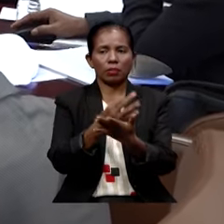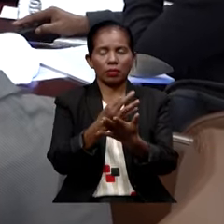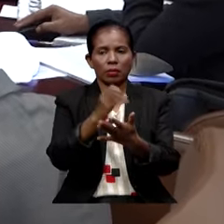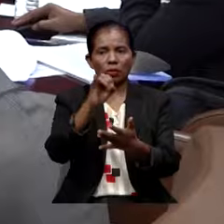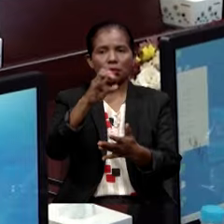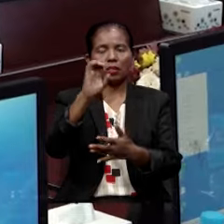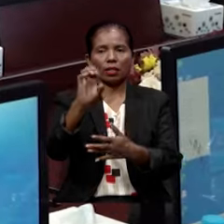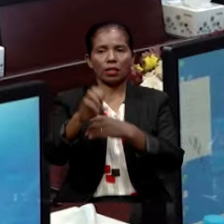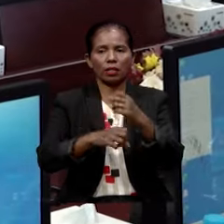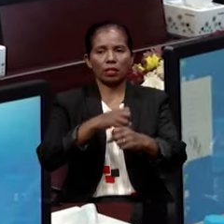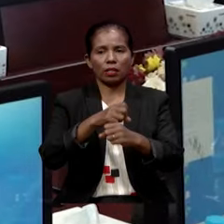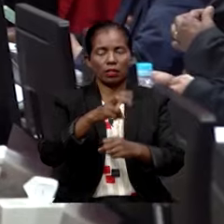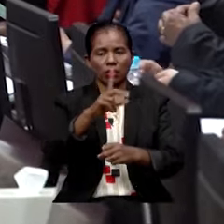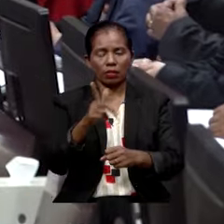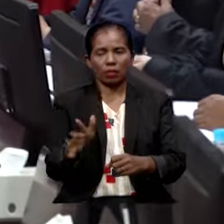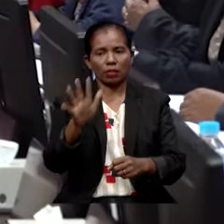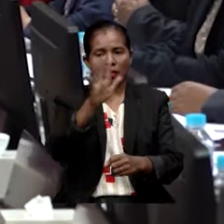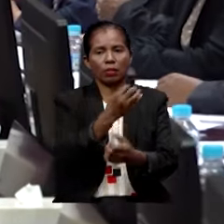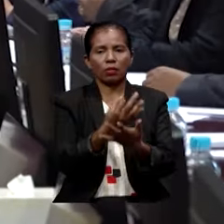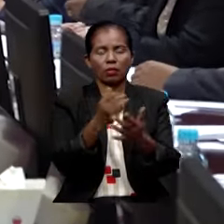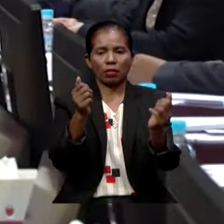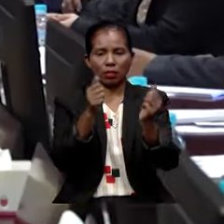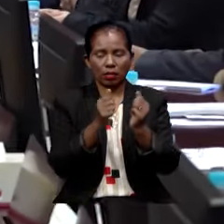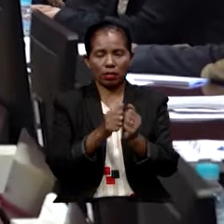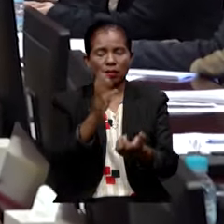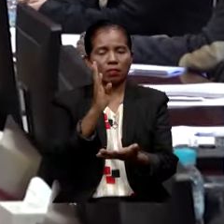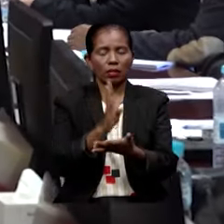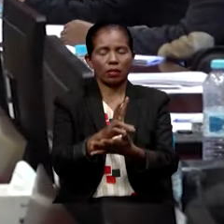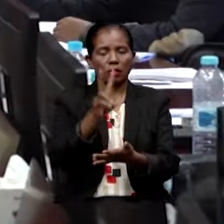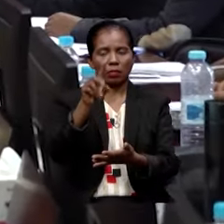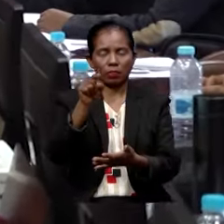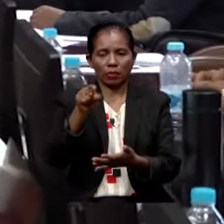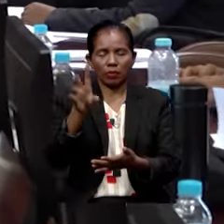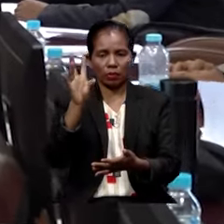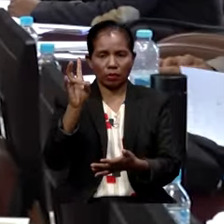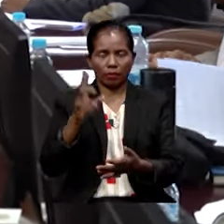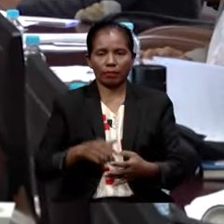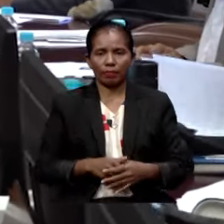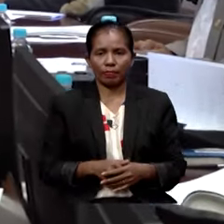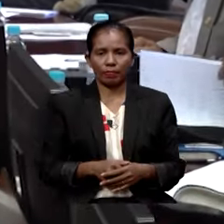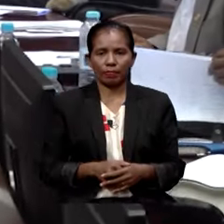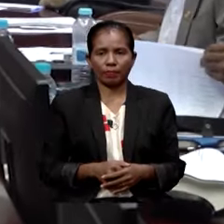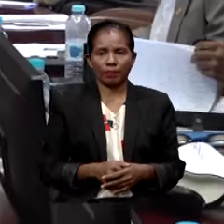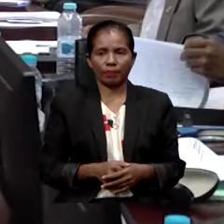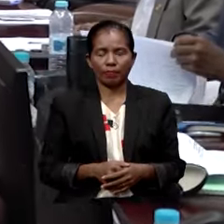do Estado de Nariga, Rua Ronestão Lima, o montante global bilhão rua.nen. Luciano Amaral, Mário Ferreira, GMN.